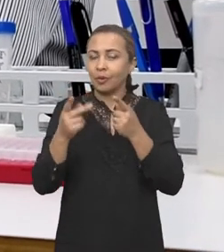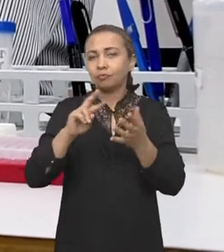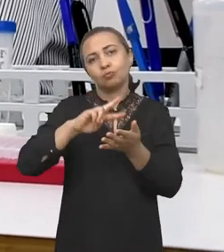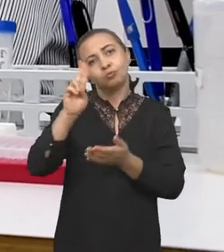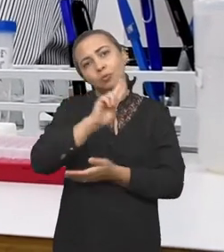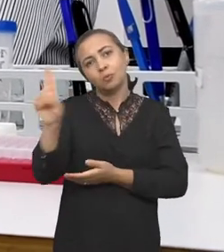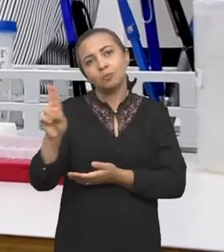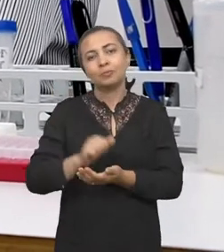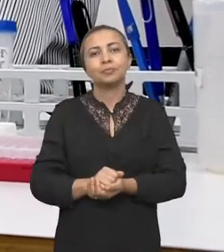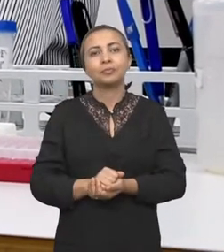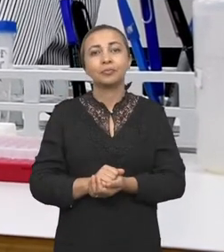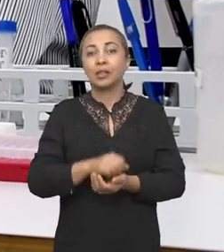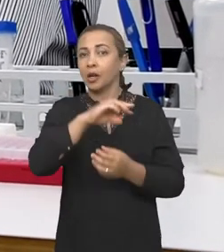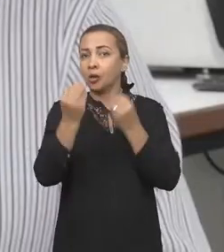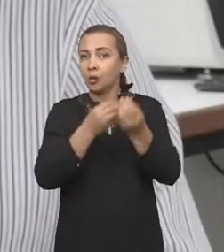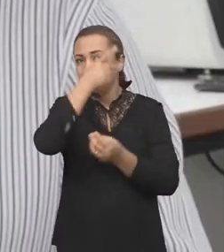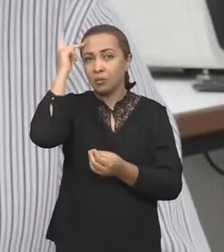de um indivíduo se infectar com